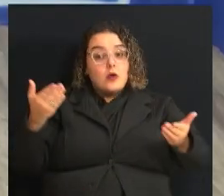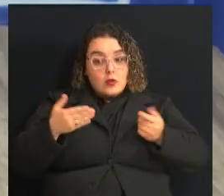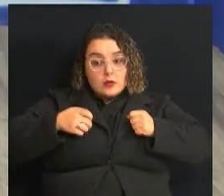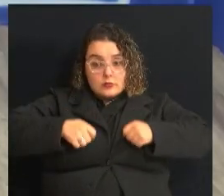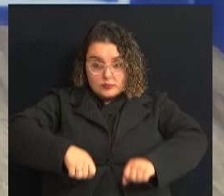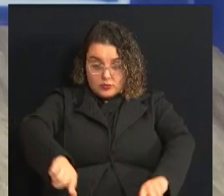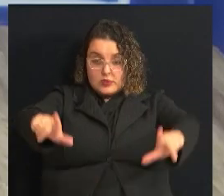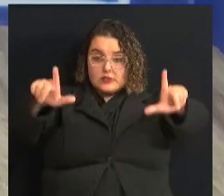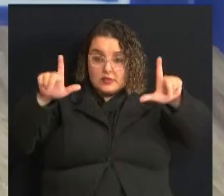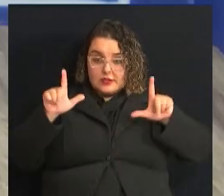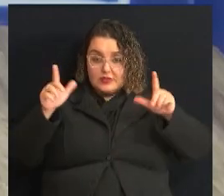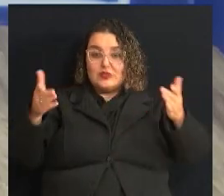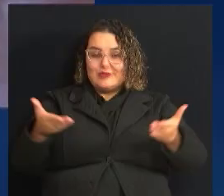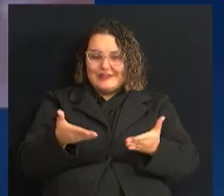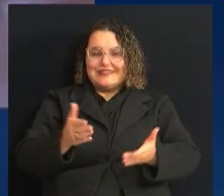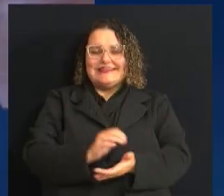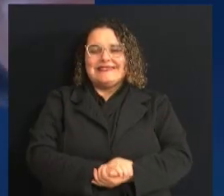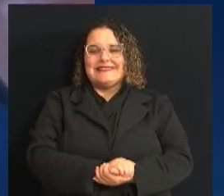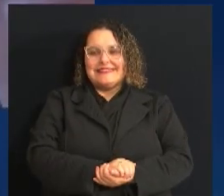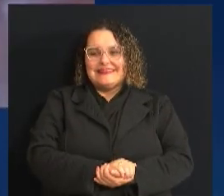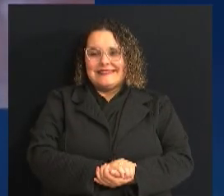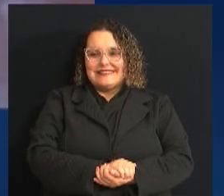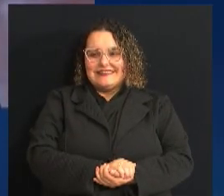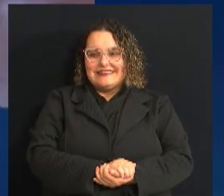agora os destaques de hoje.